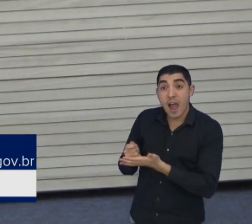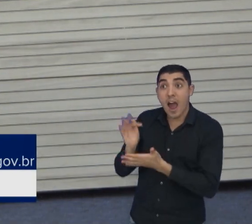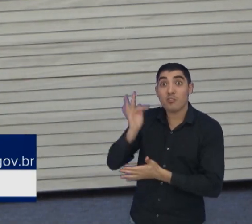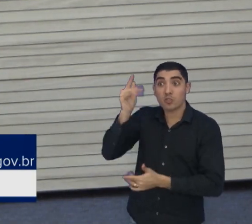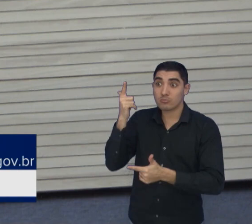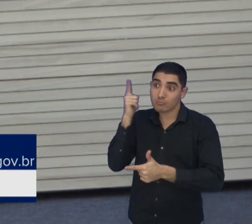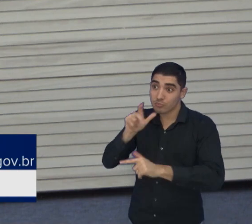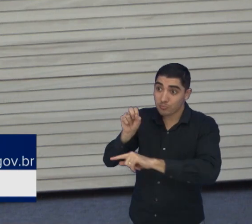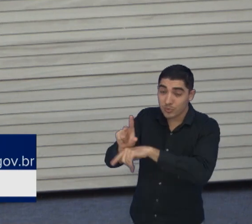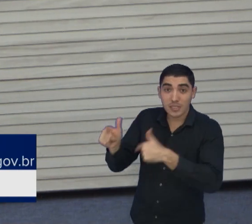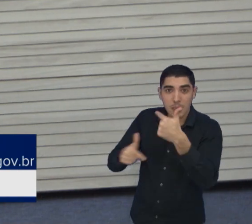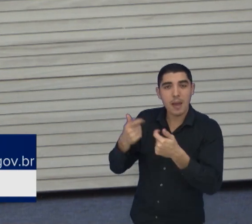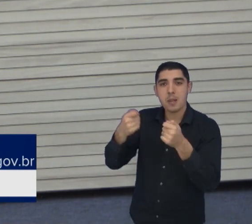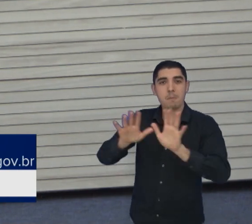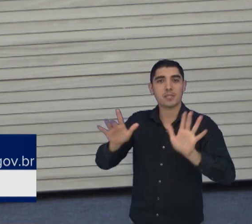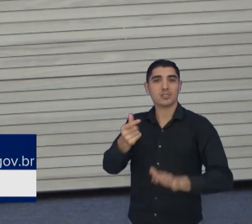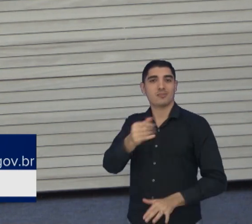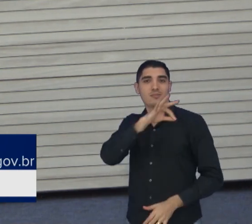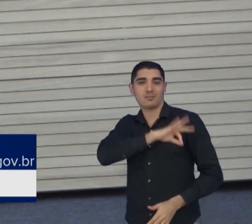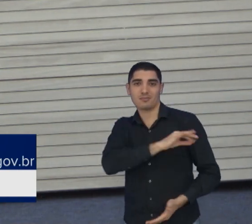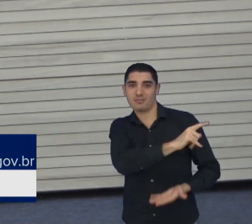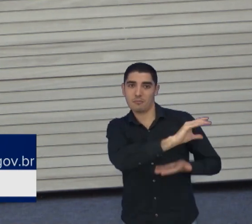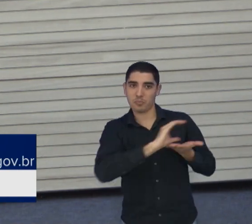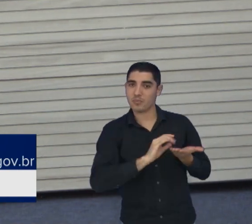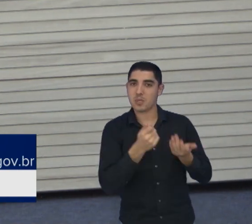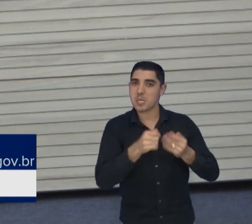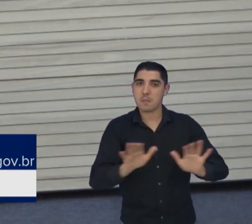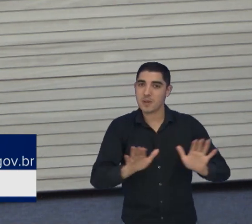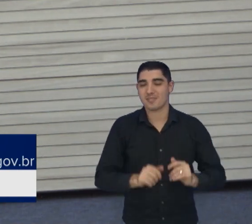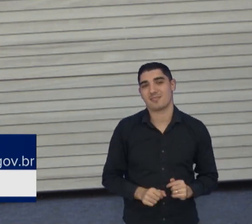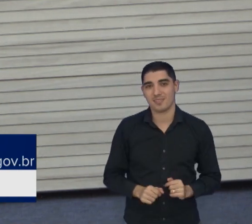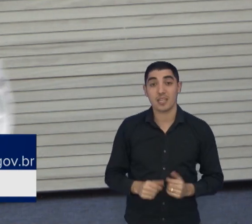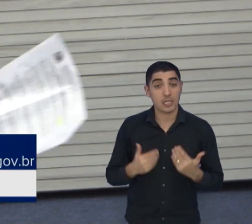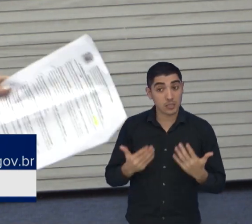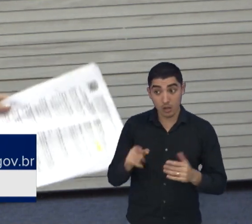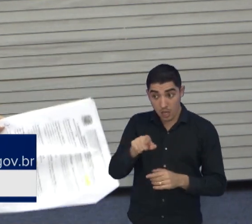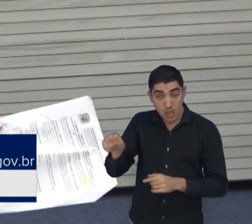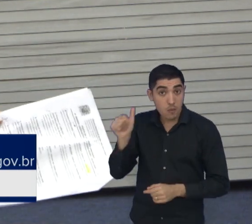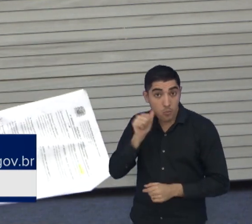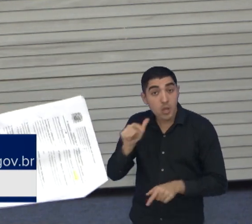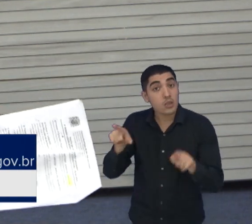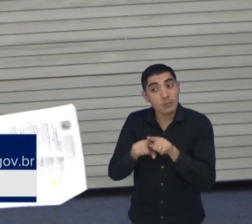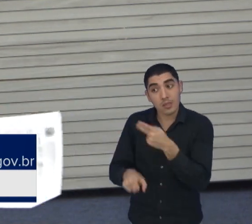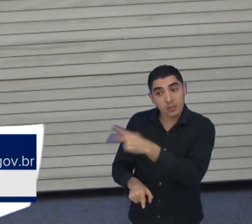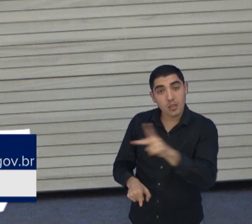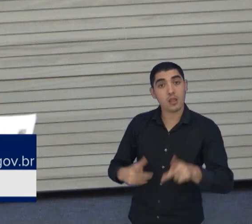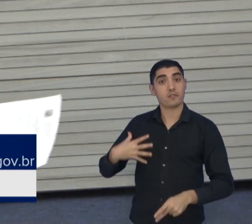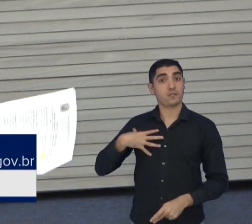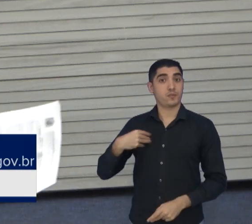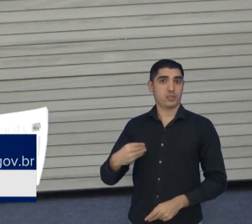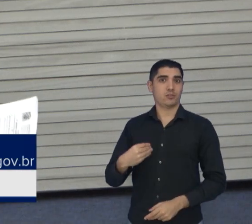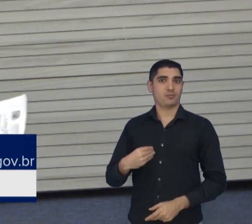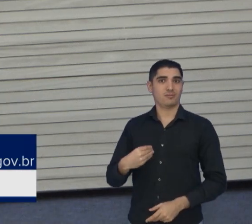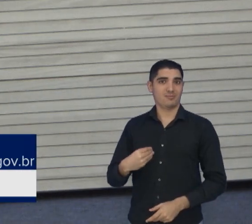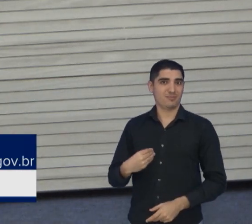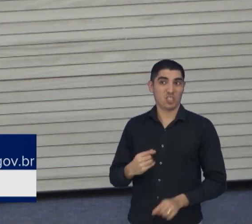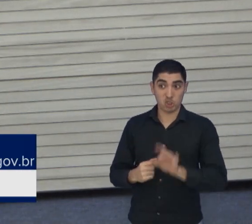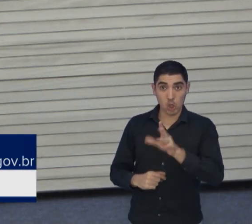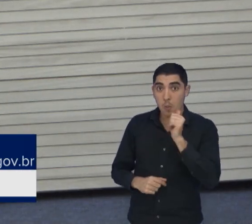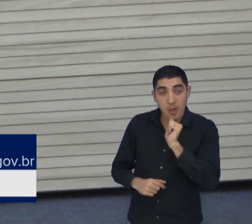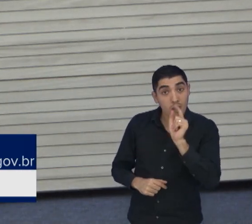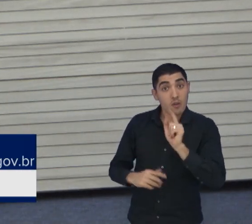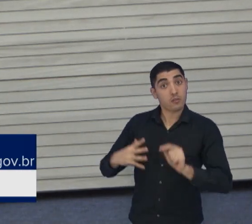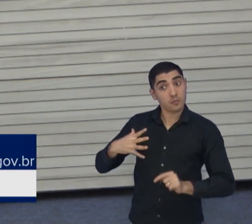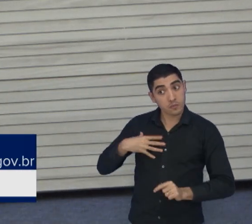da violência, no aumento e isso é tanto para as mulheres quanto para os seus filhos. Né? A gente tem que pensar que tem os filhos também.